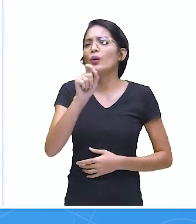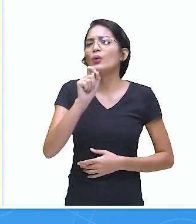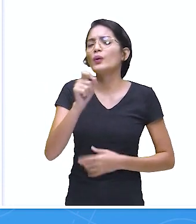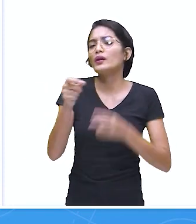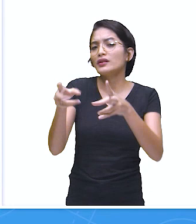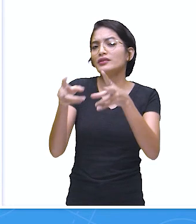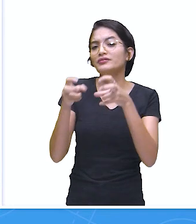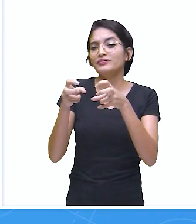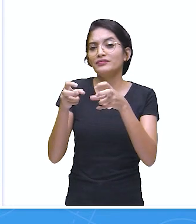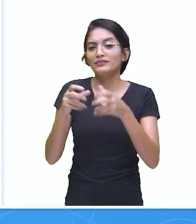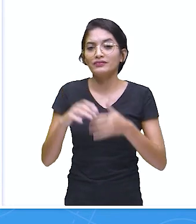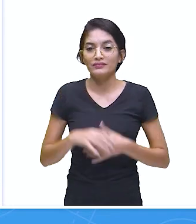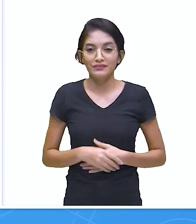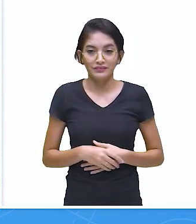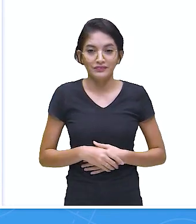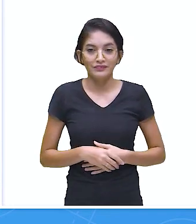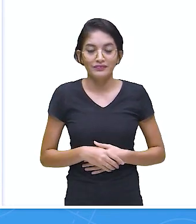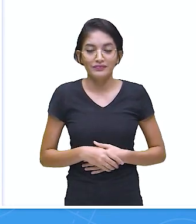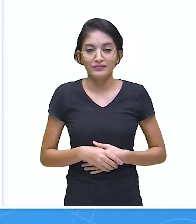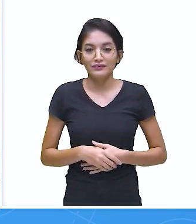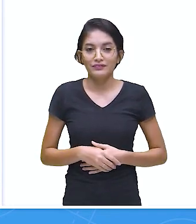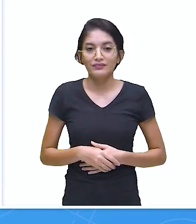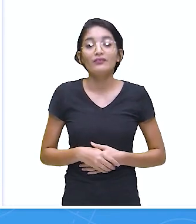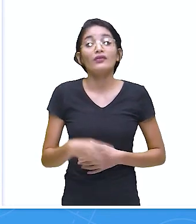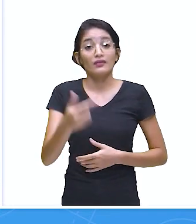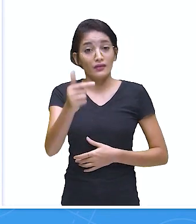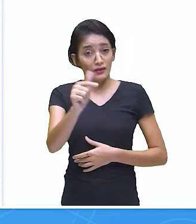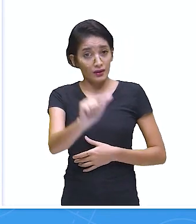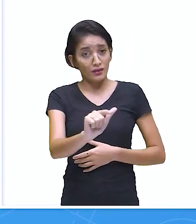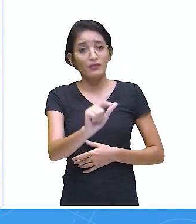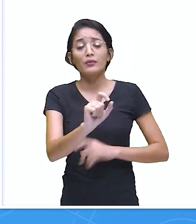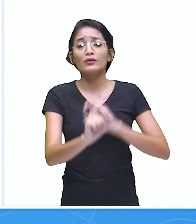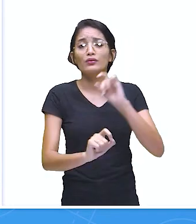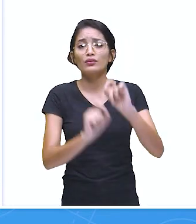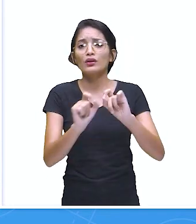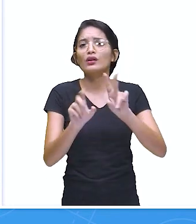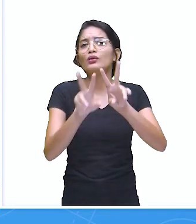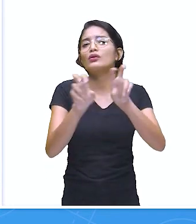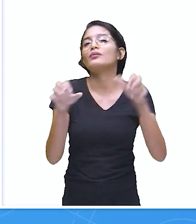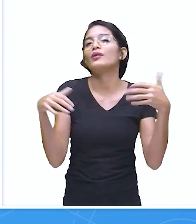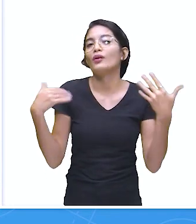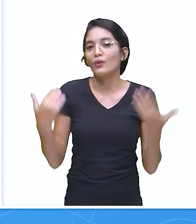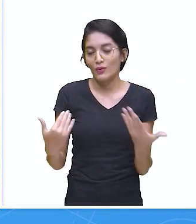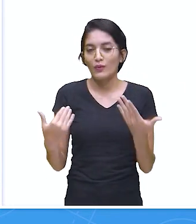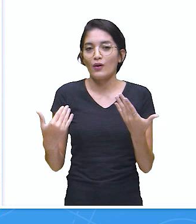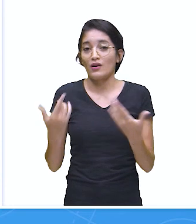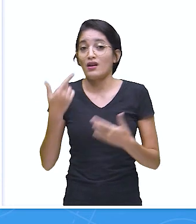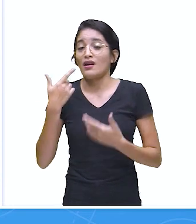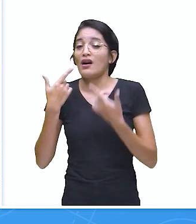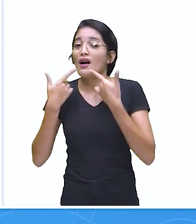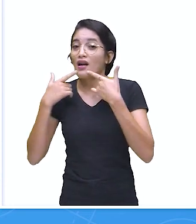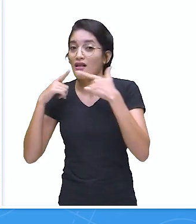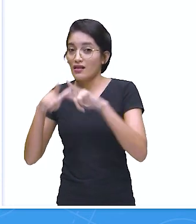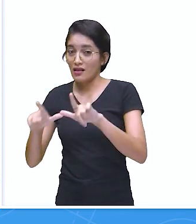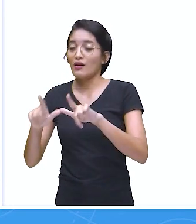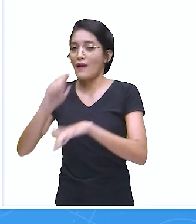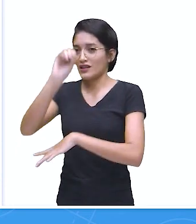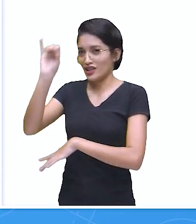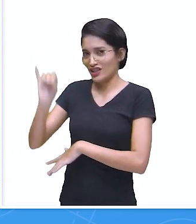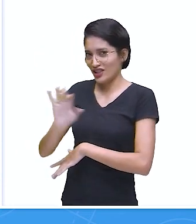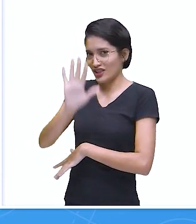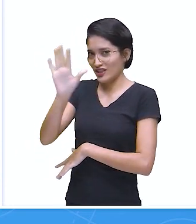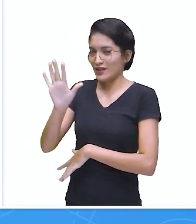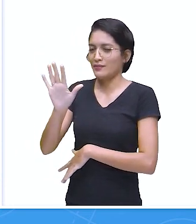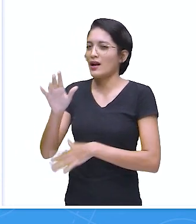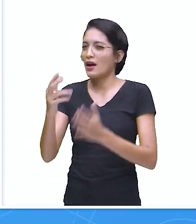Né? Então, temos aí, novamente, falando aqui a respeito da linguagem não verbal, que